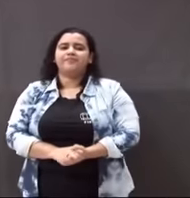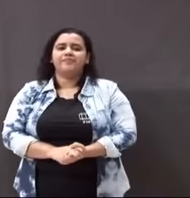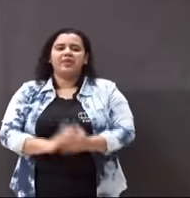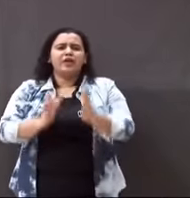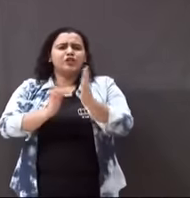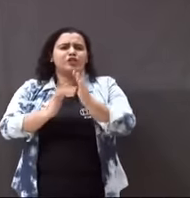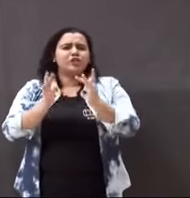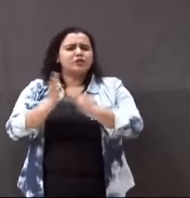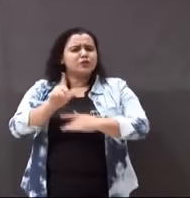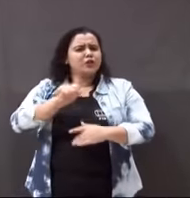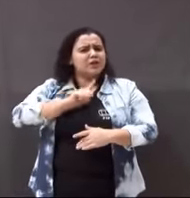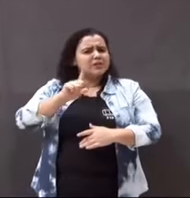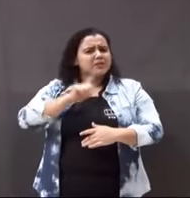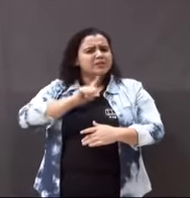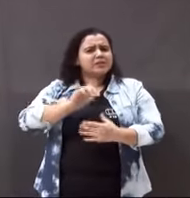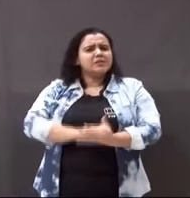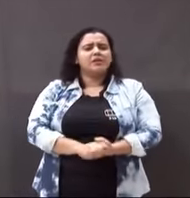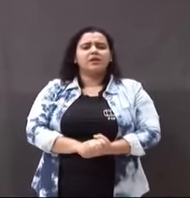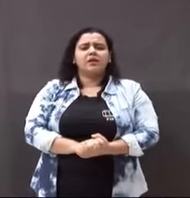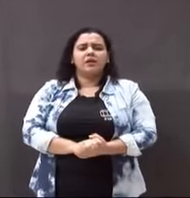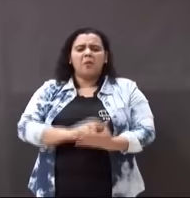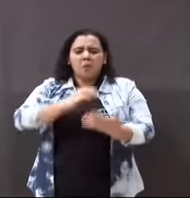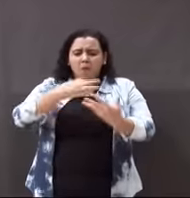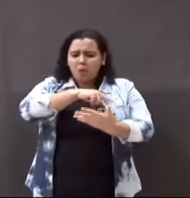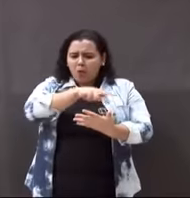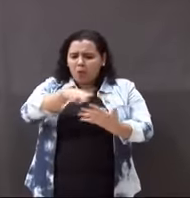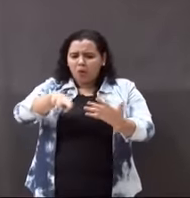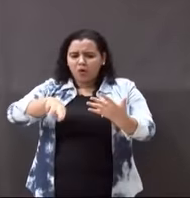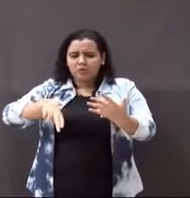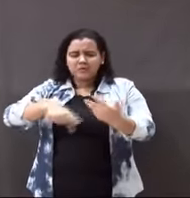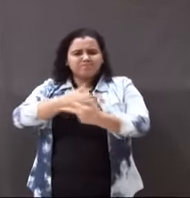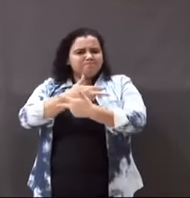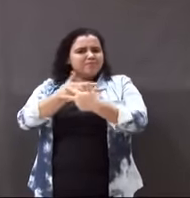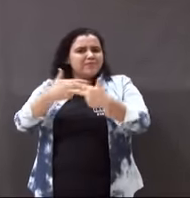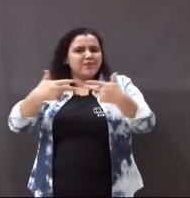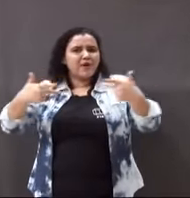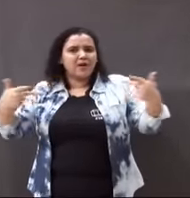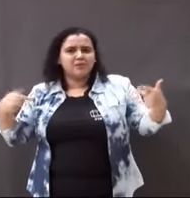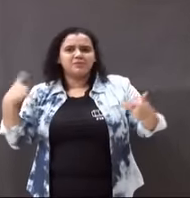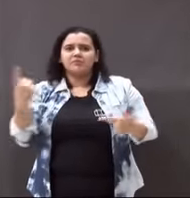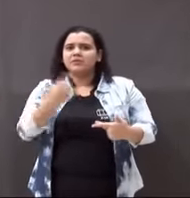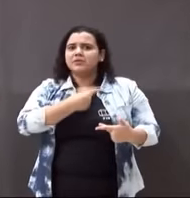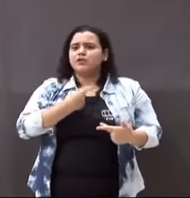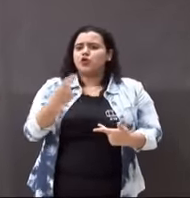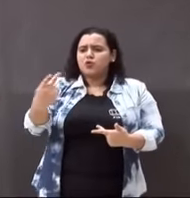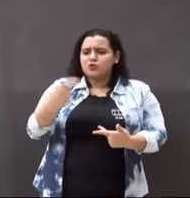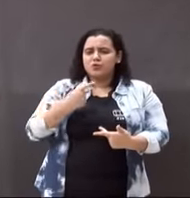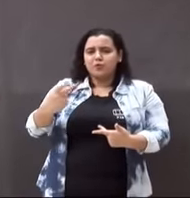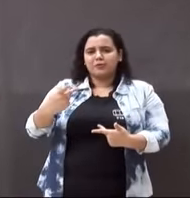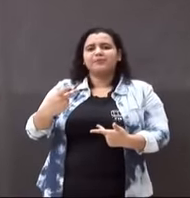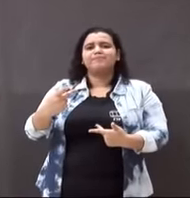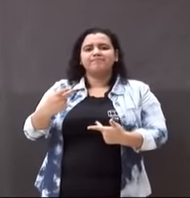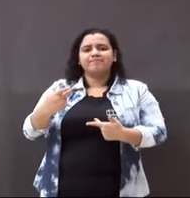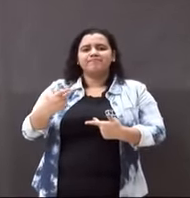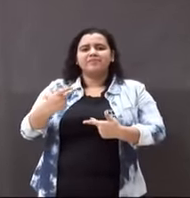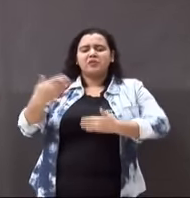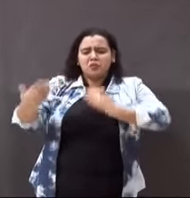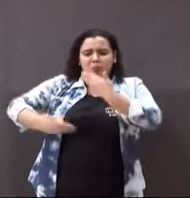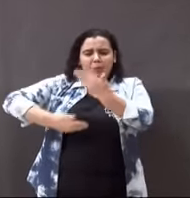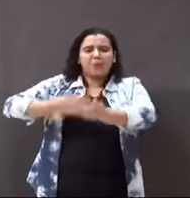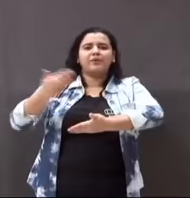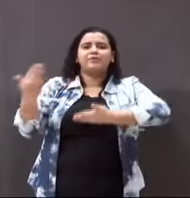tu. Eu vou falar até você fazer alguma coisa. Tem para mim e tem para tu. Tem para